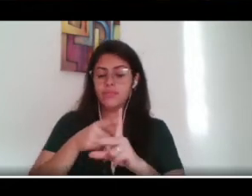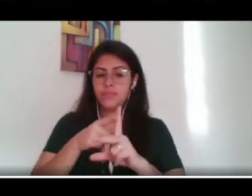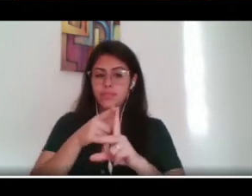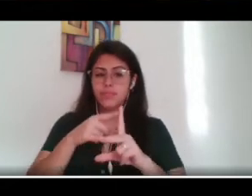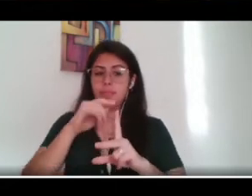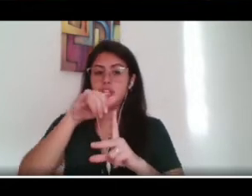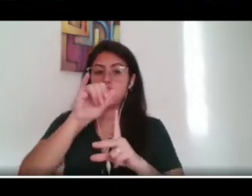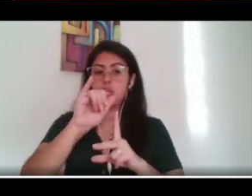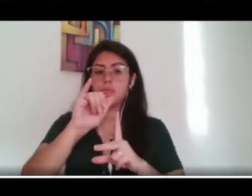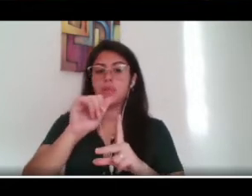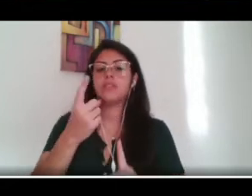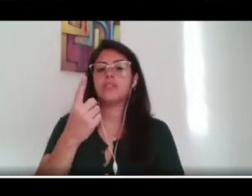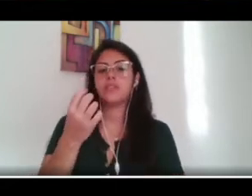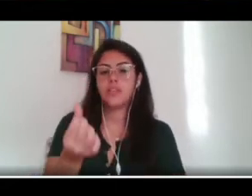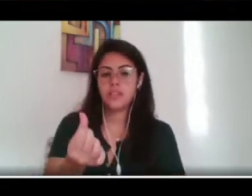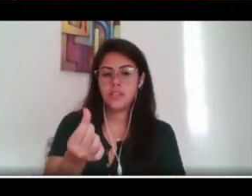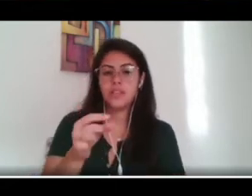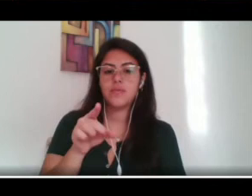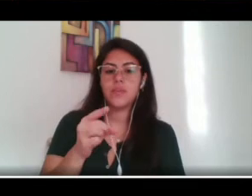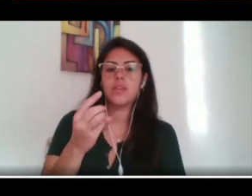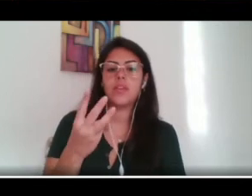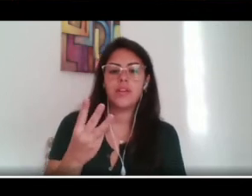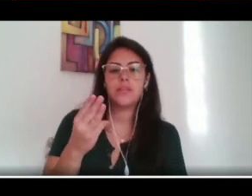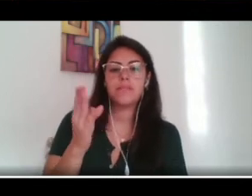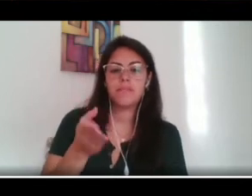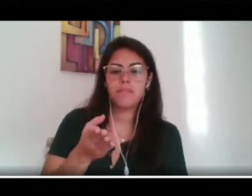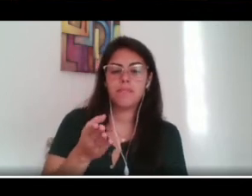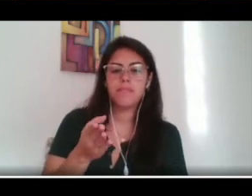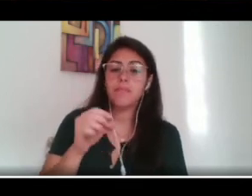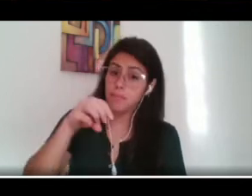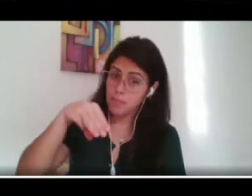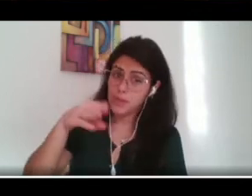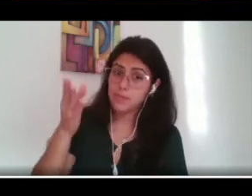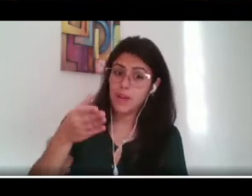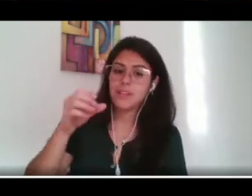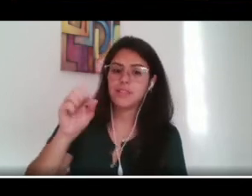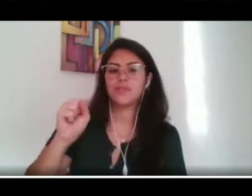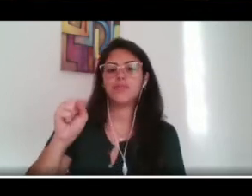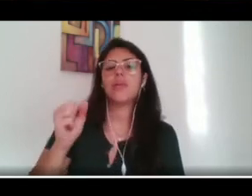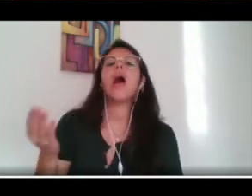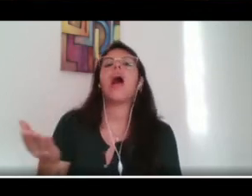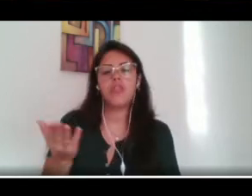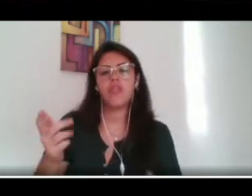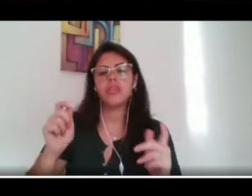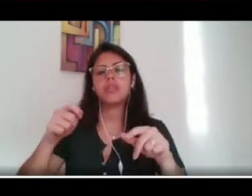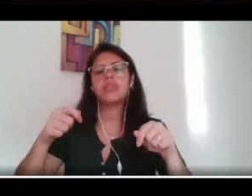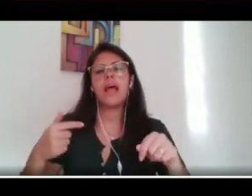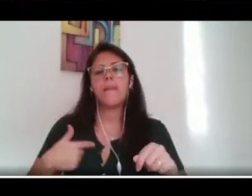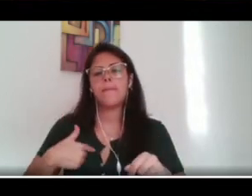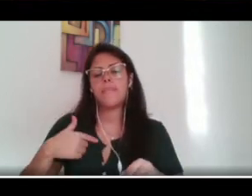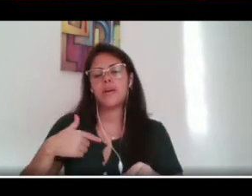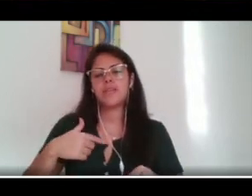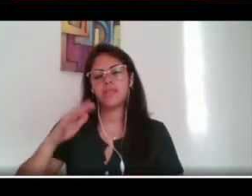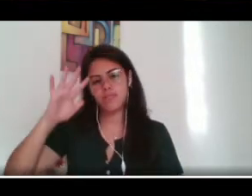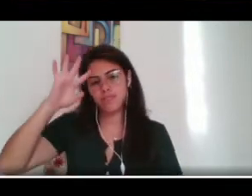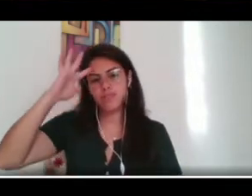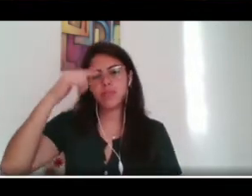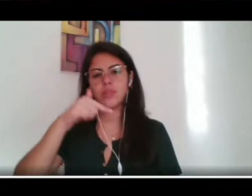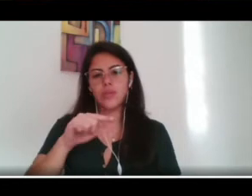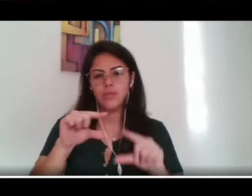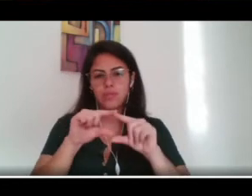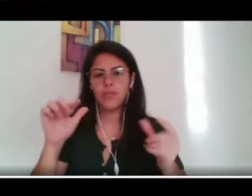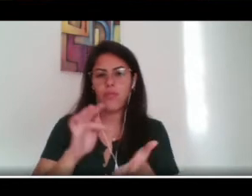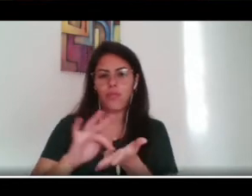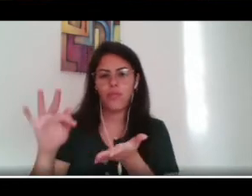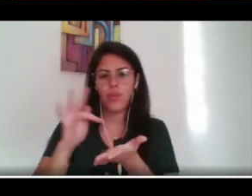segundo. Agora eu consigo resolver essa equação aqui, né? Eu tenho, então, na altura máxima,